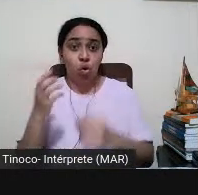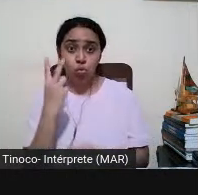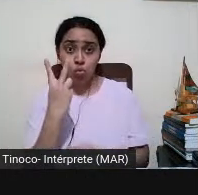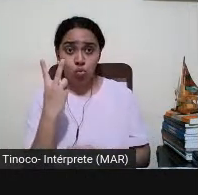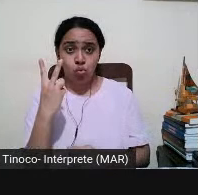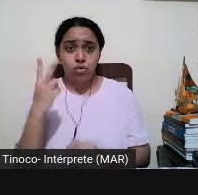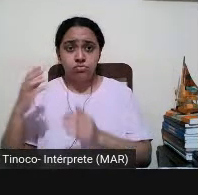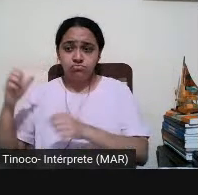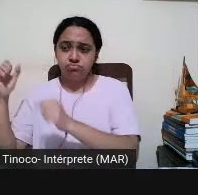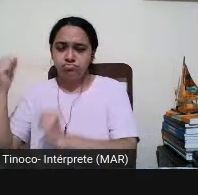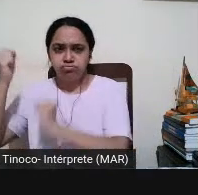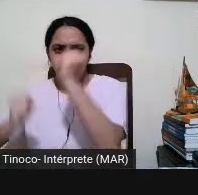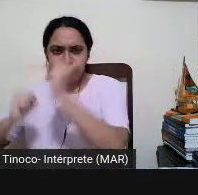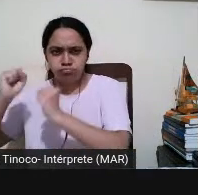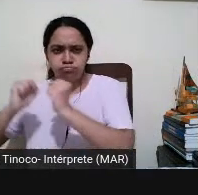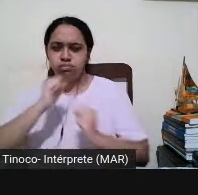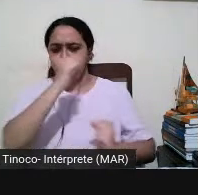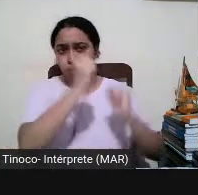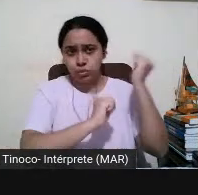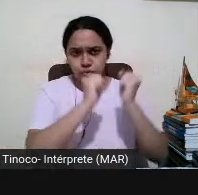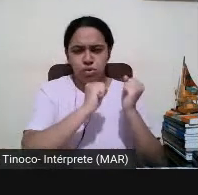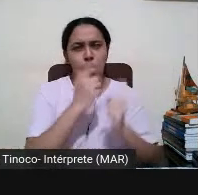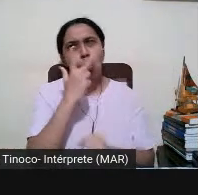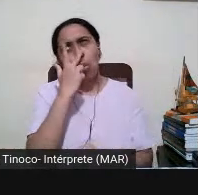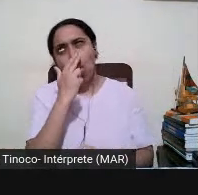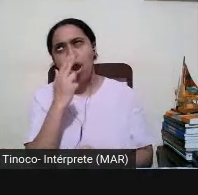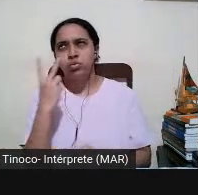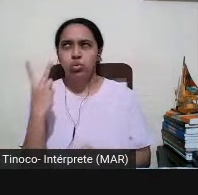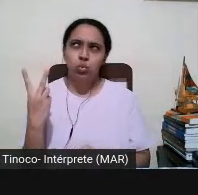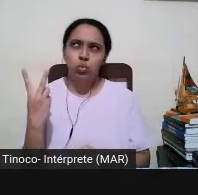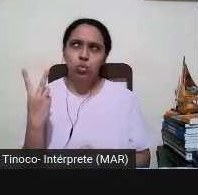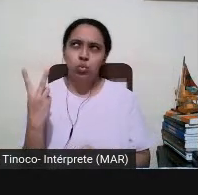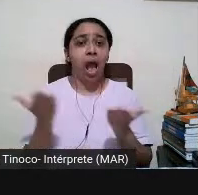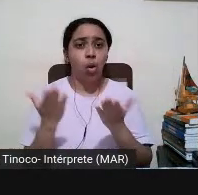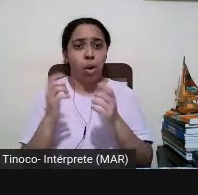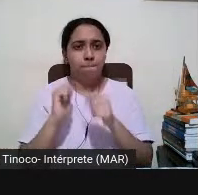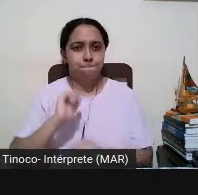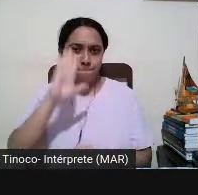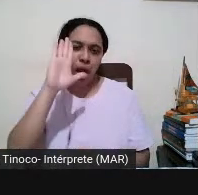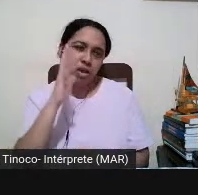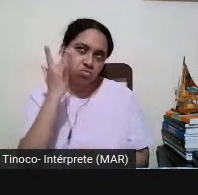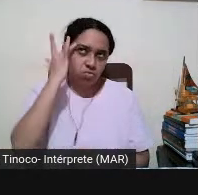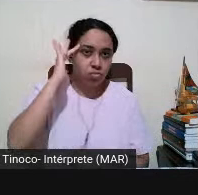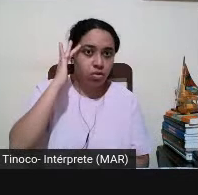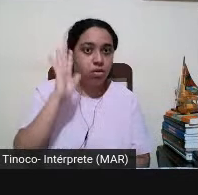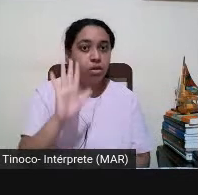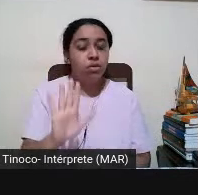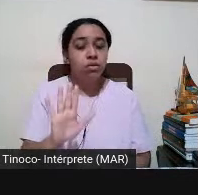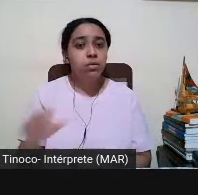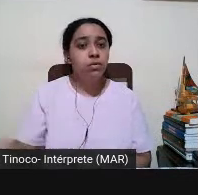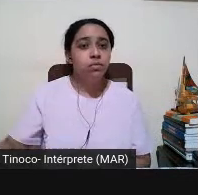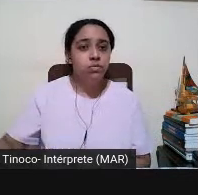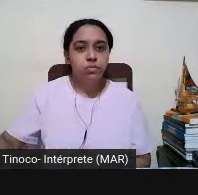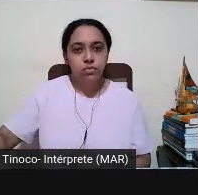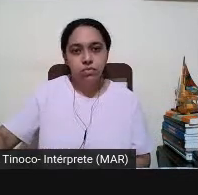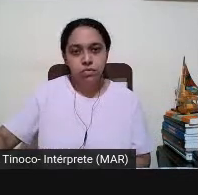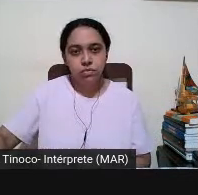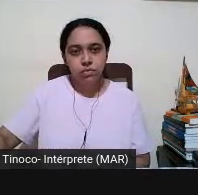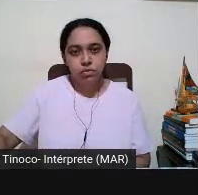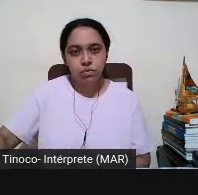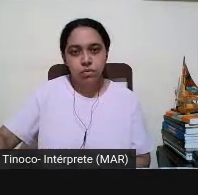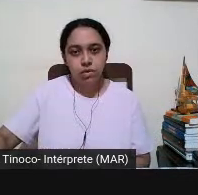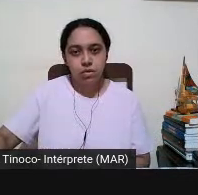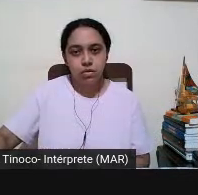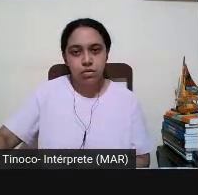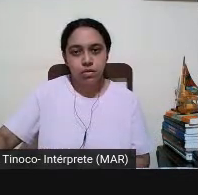lá é um complexo que eram duas acho que agora ampliou e agora ele era parte dos Associados pelo